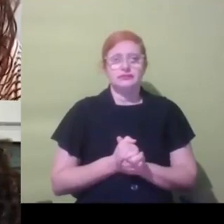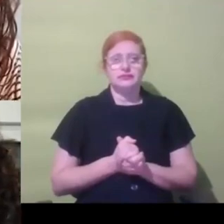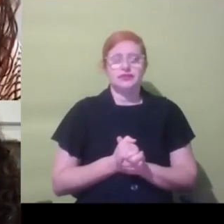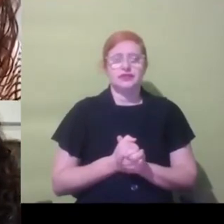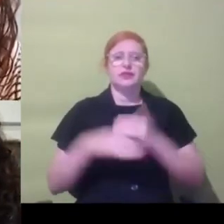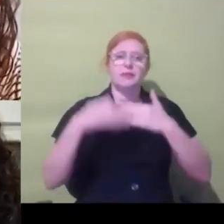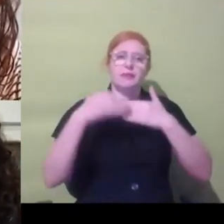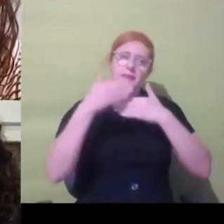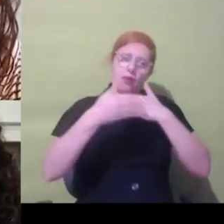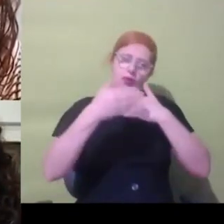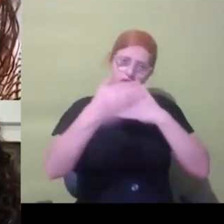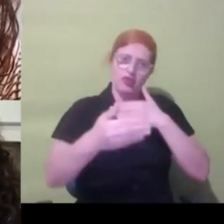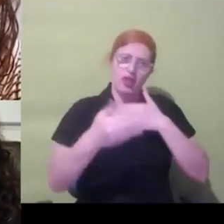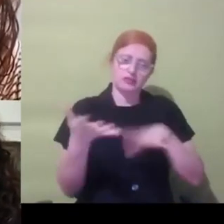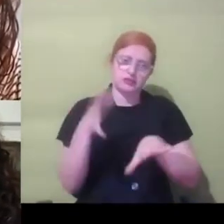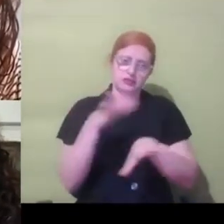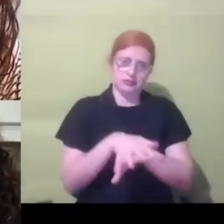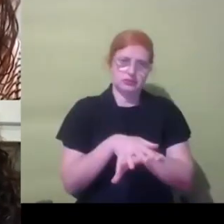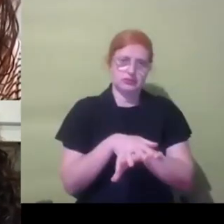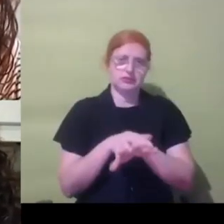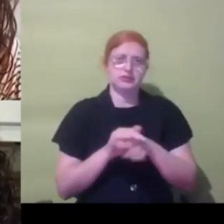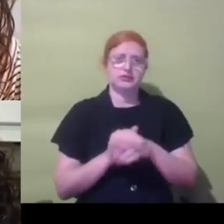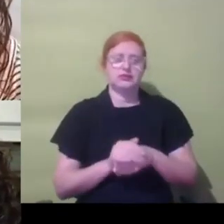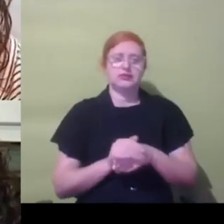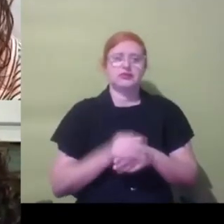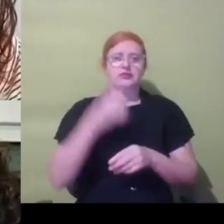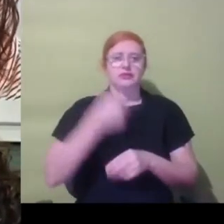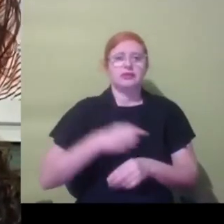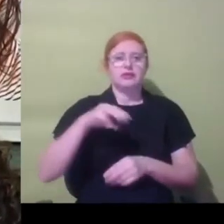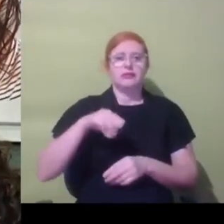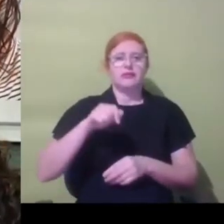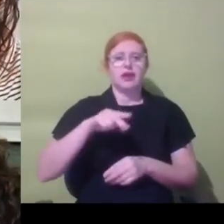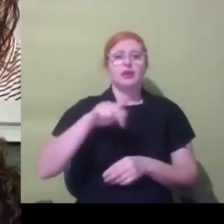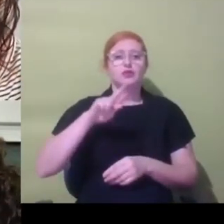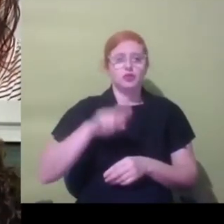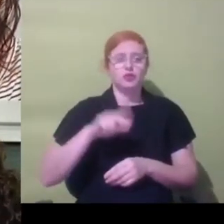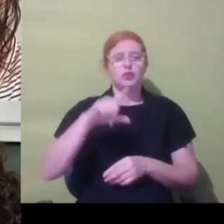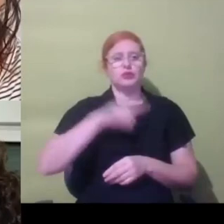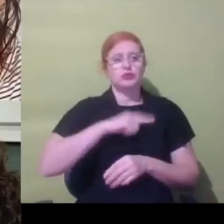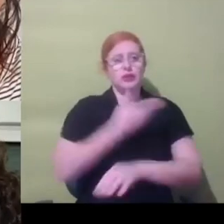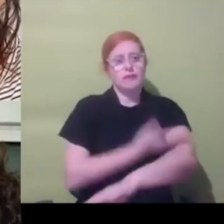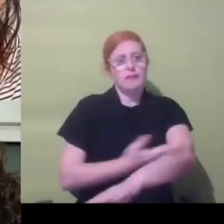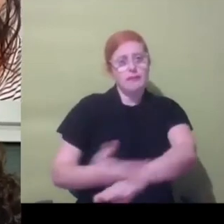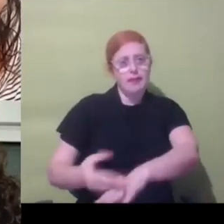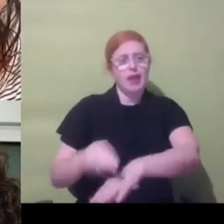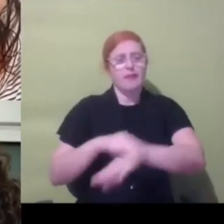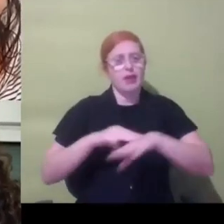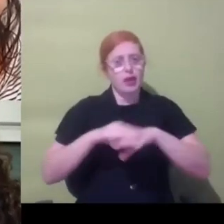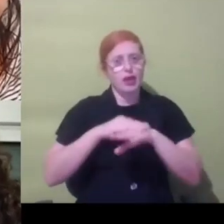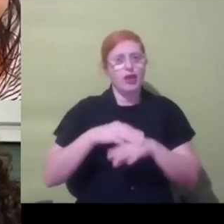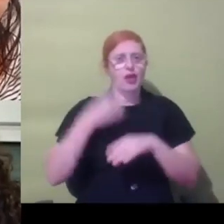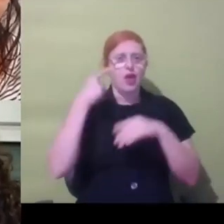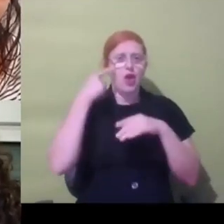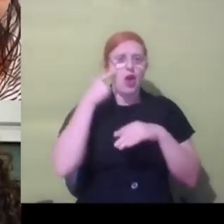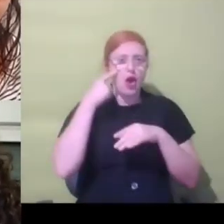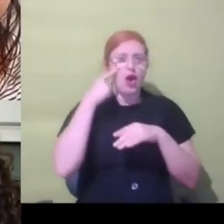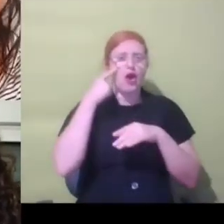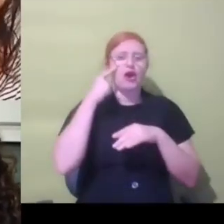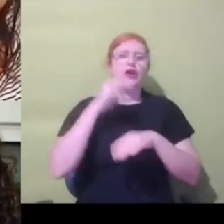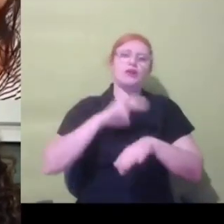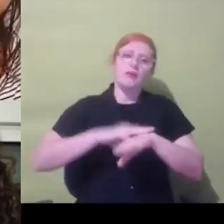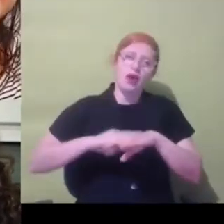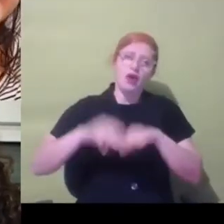nesse processo, né, da inclusão. Então, sou Malu Oliveira, tenho pele marrom, olhos castanhos